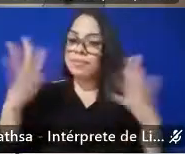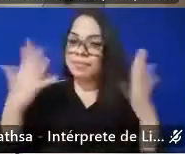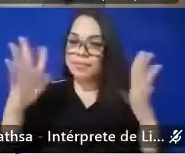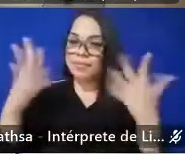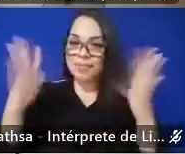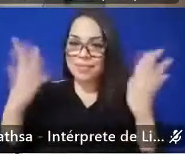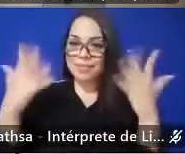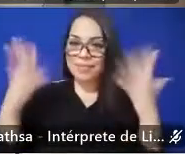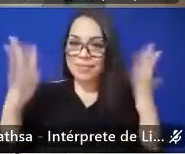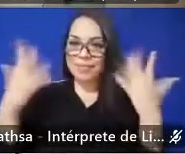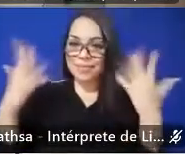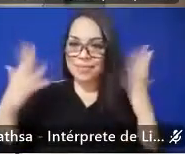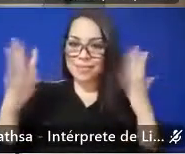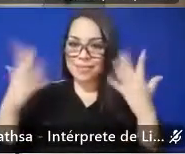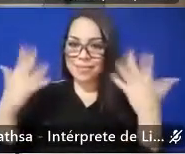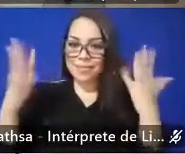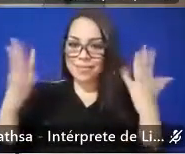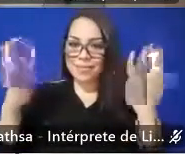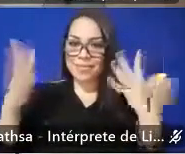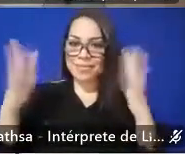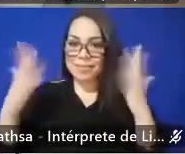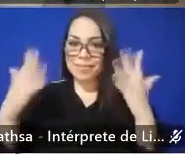E aí